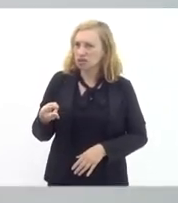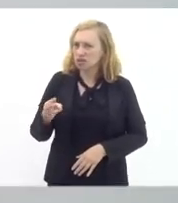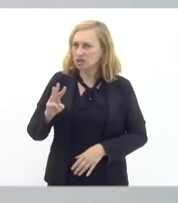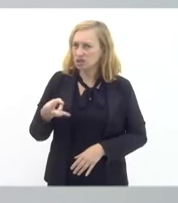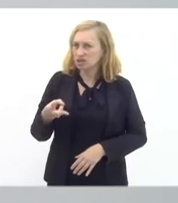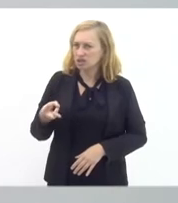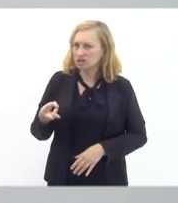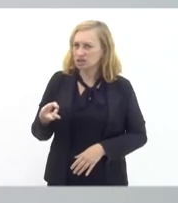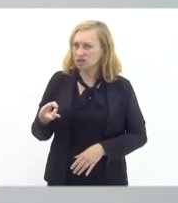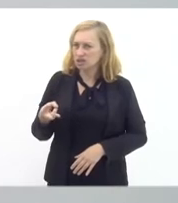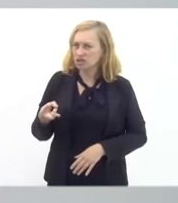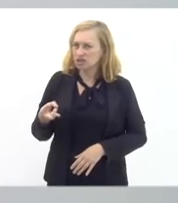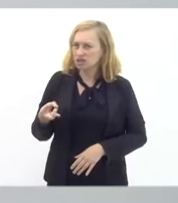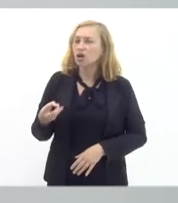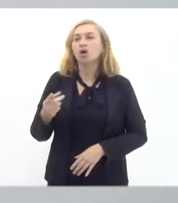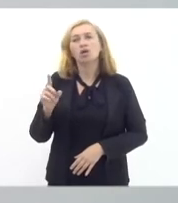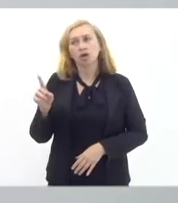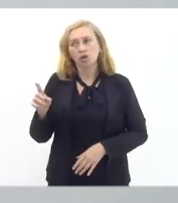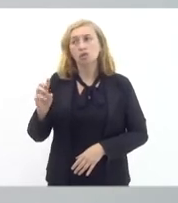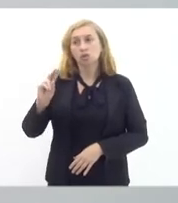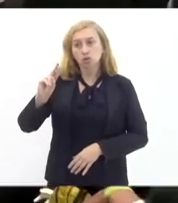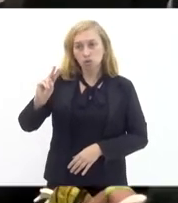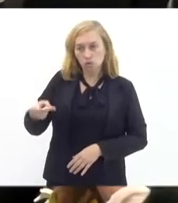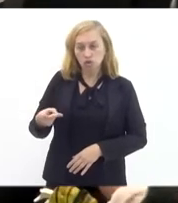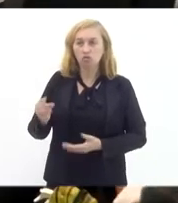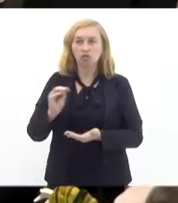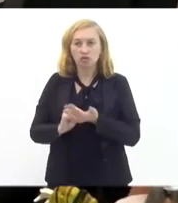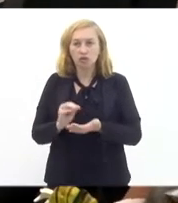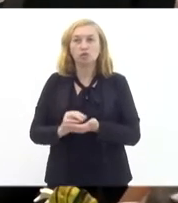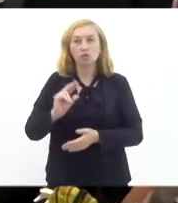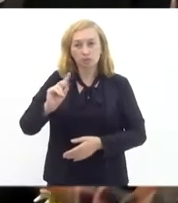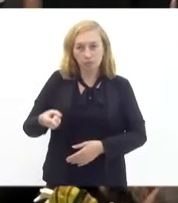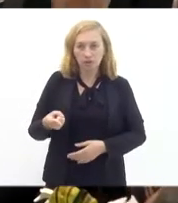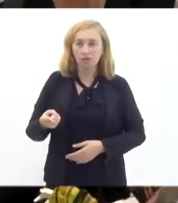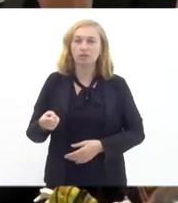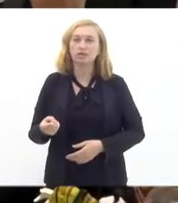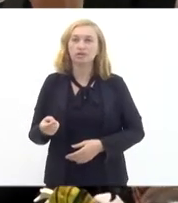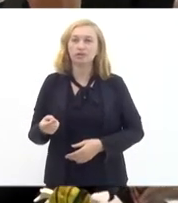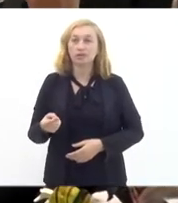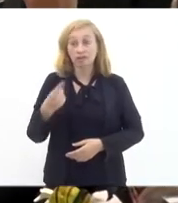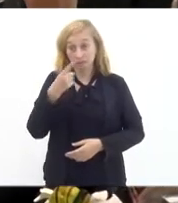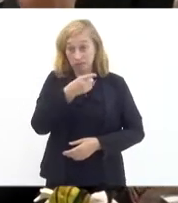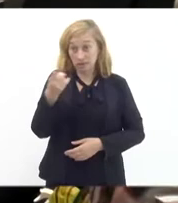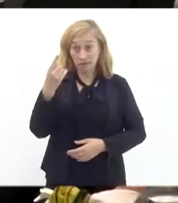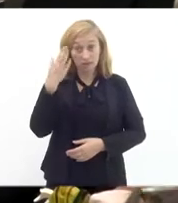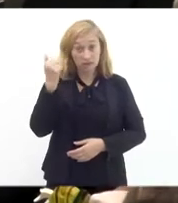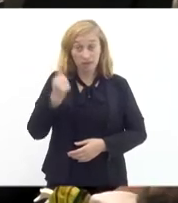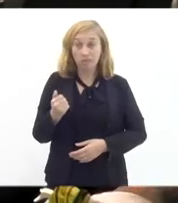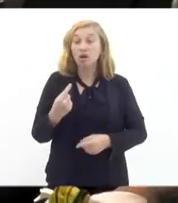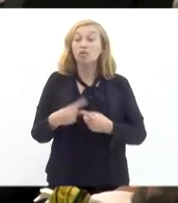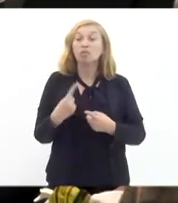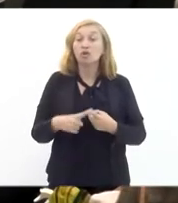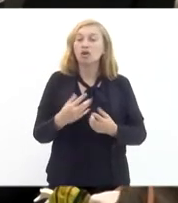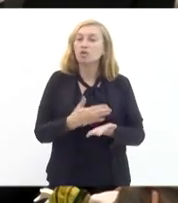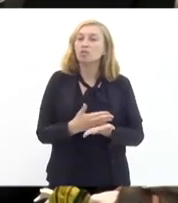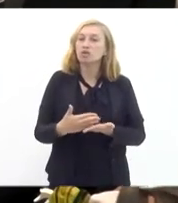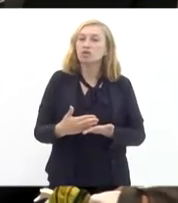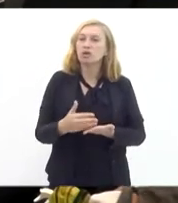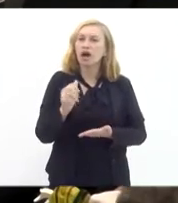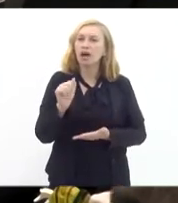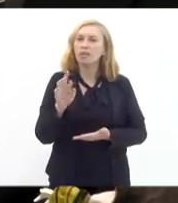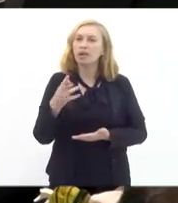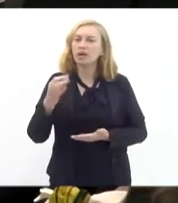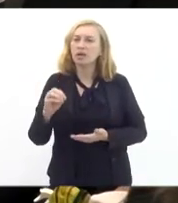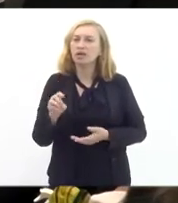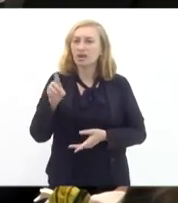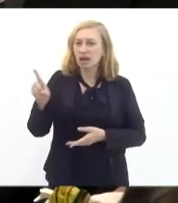e pouco, não, 3 mil. Não. Você deu 2 mil. Eu dei 2 mil, faltou mil. É isso. Mas vocês não sabiam. Por que a gente começou para o abrigo? Porque lá já